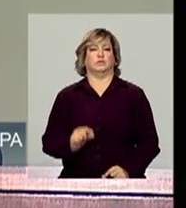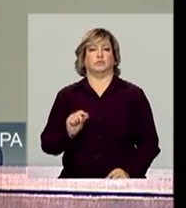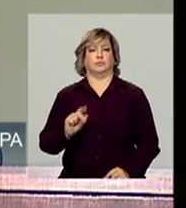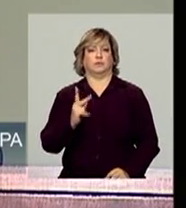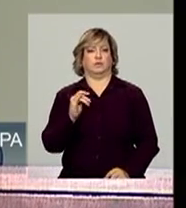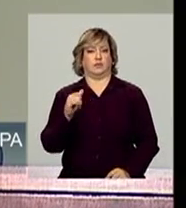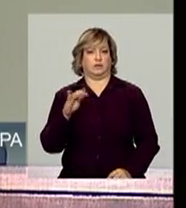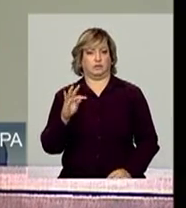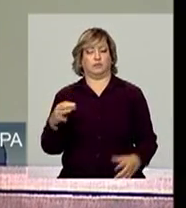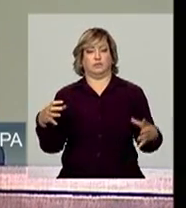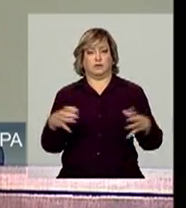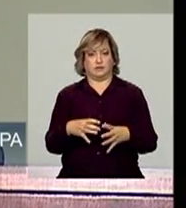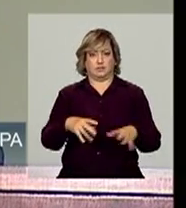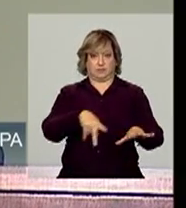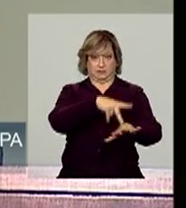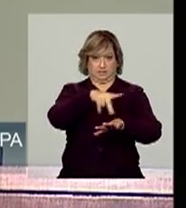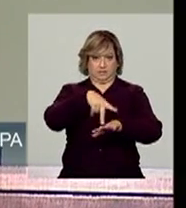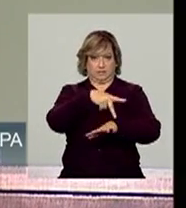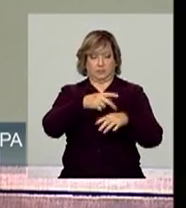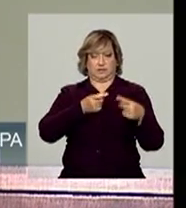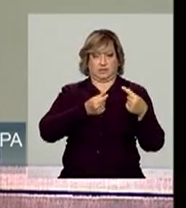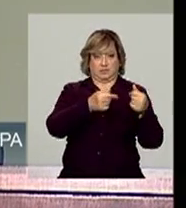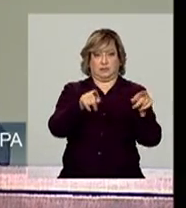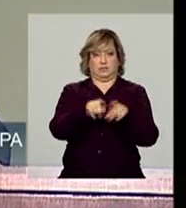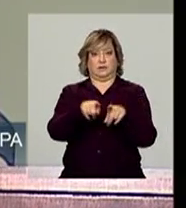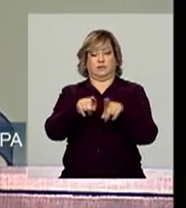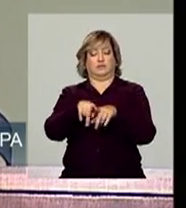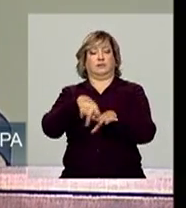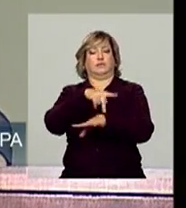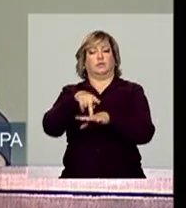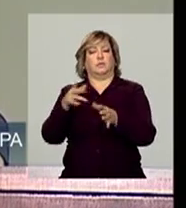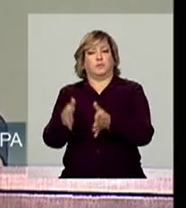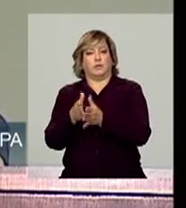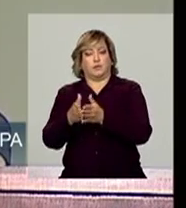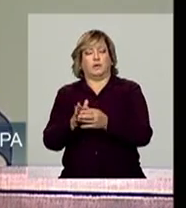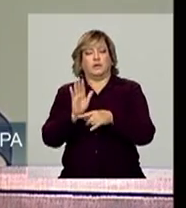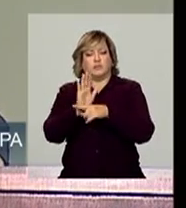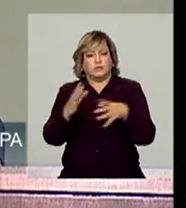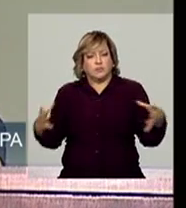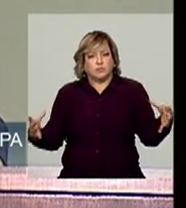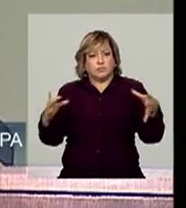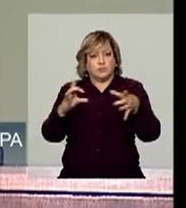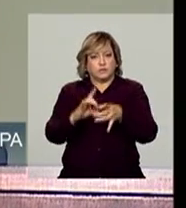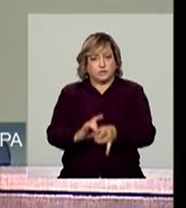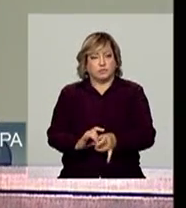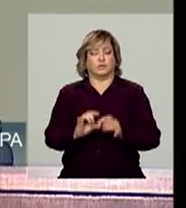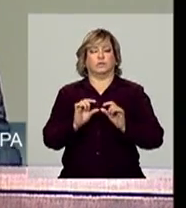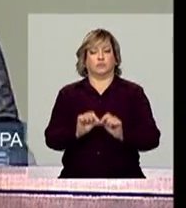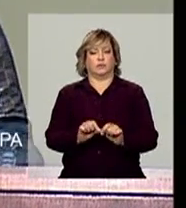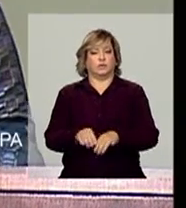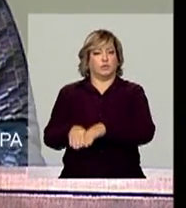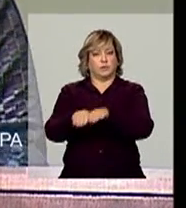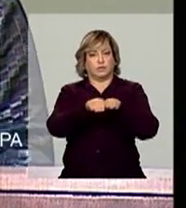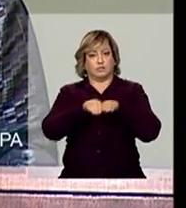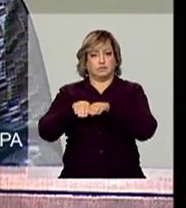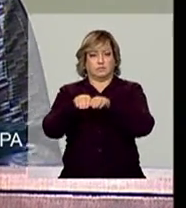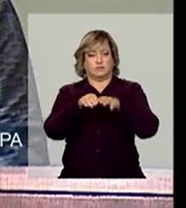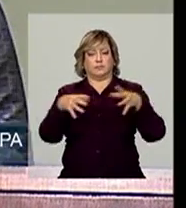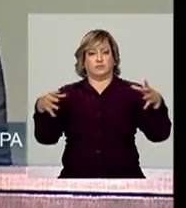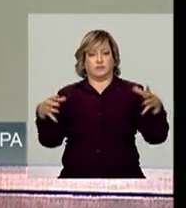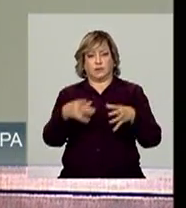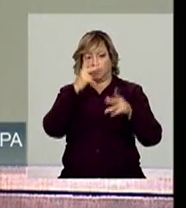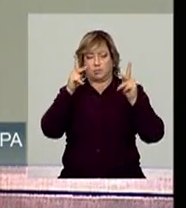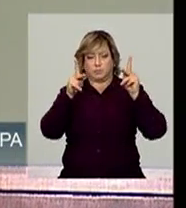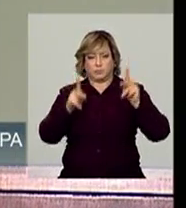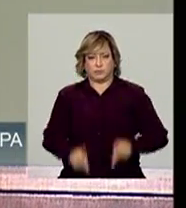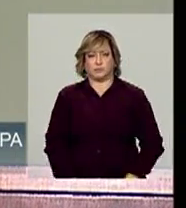nações ricas e as nações pobres, promover o respeito da igualdade entre os povos e a democratização